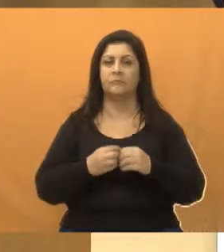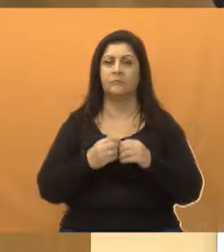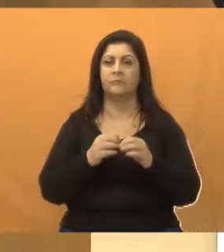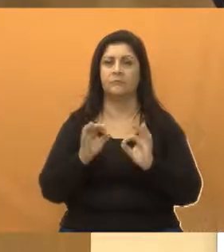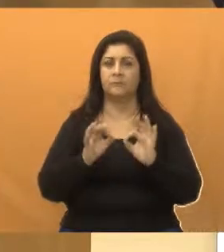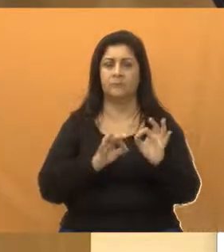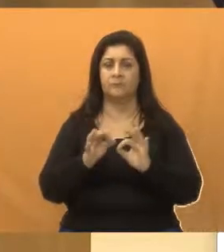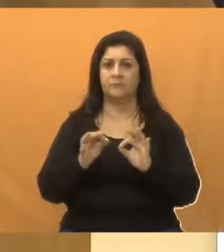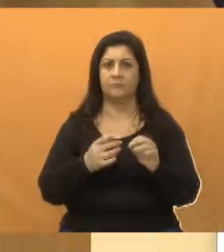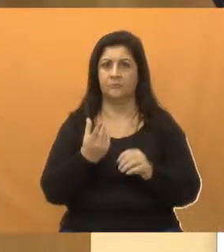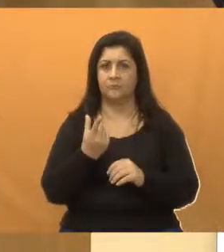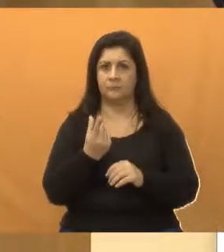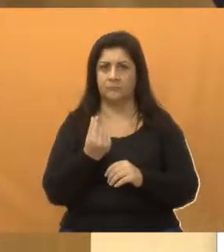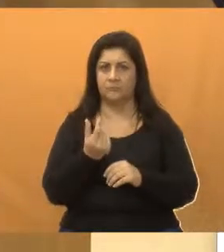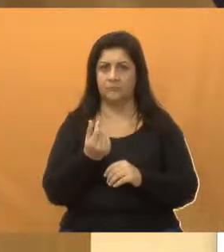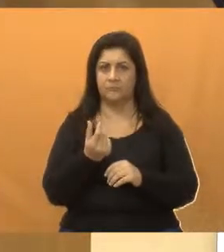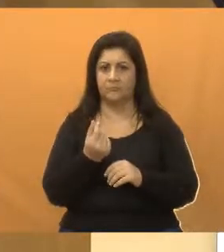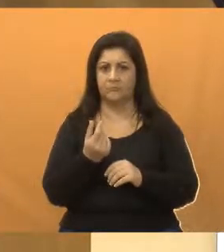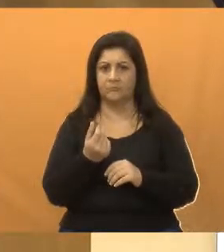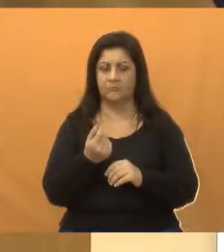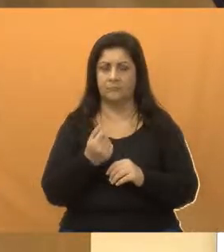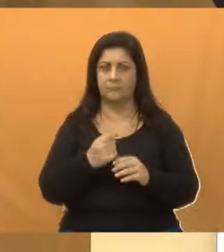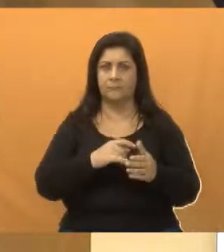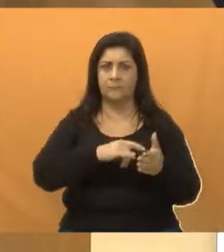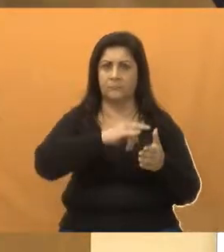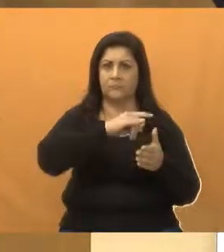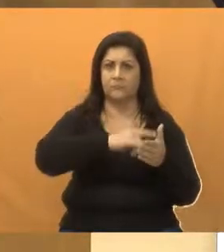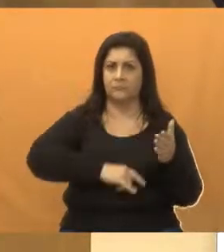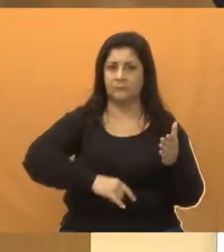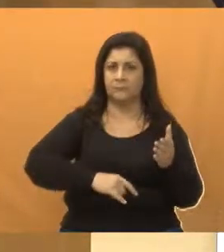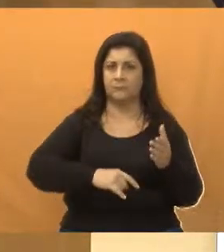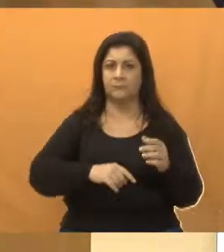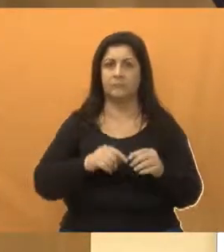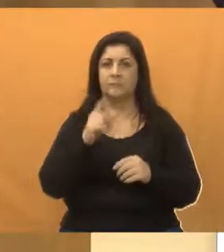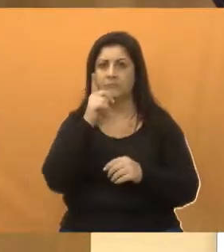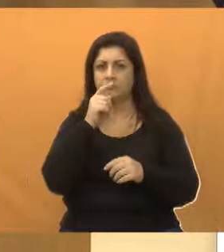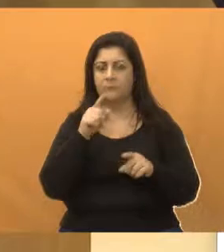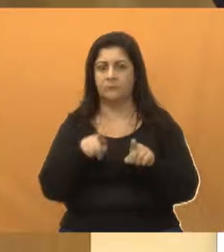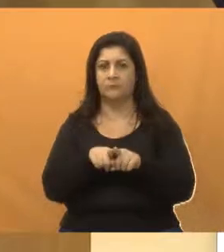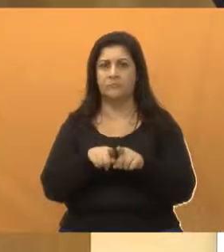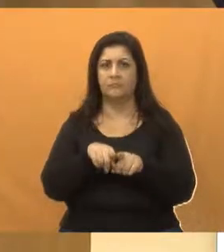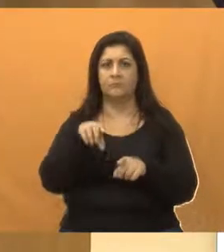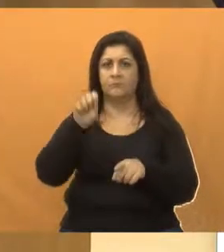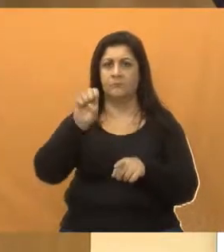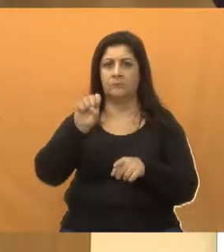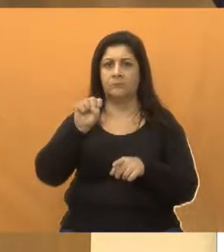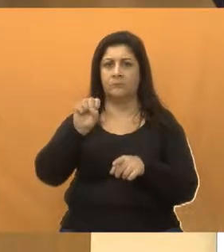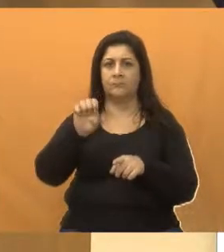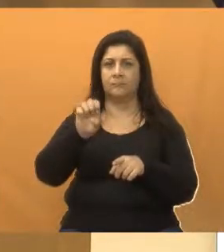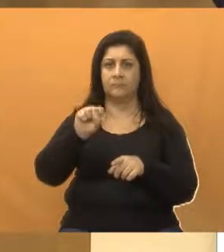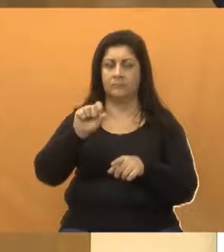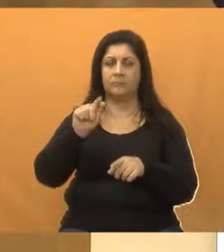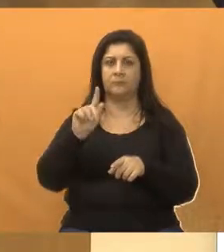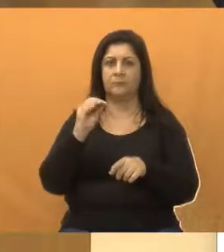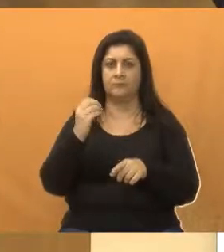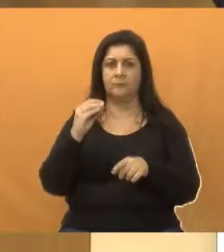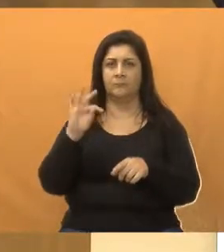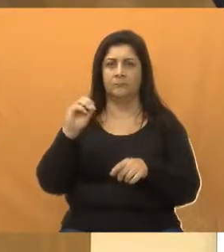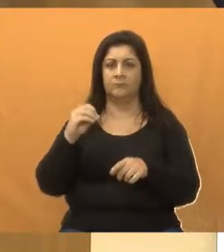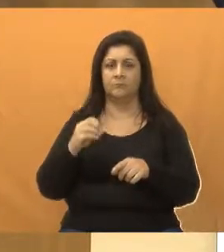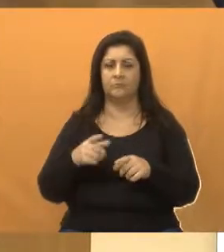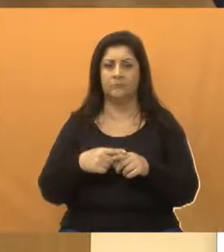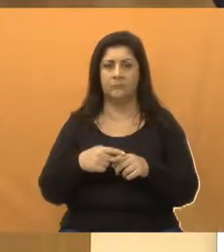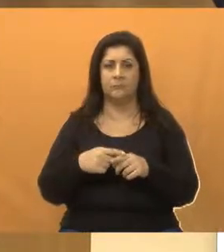dos valores referentes à tarifa de água e coleta de esgotos vencidos até 31 de dezembro de